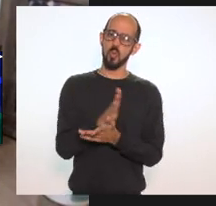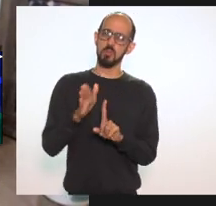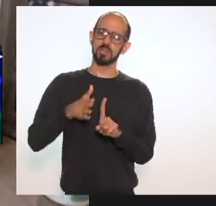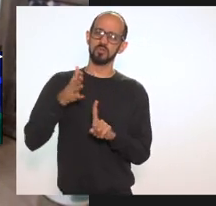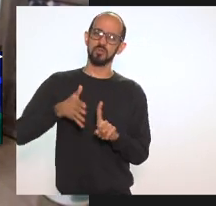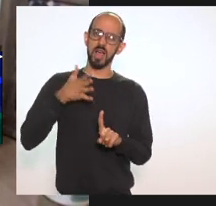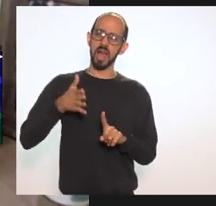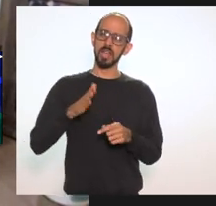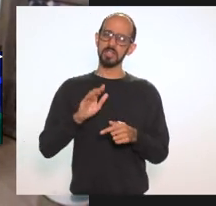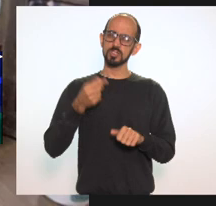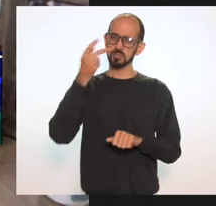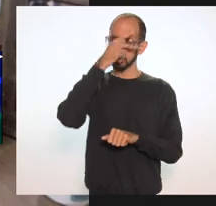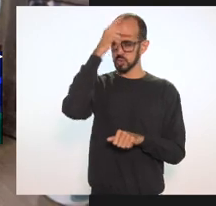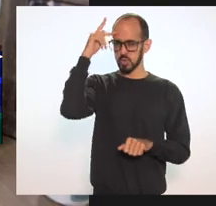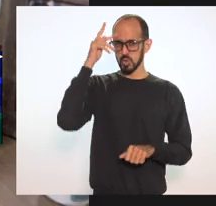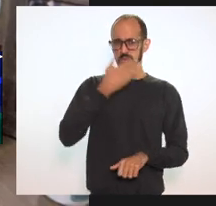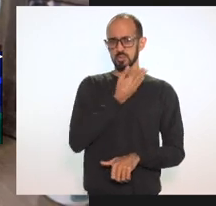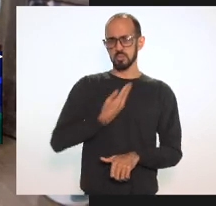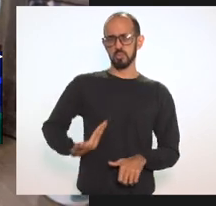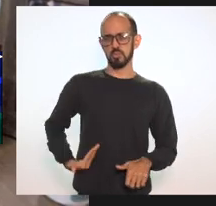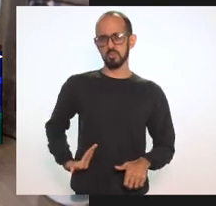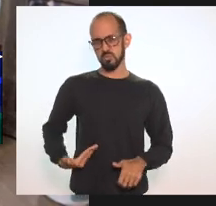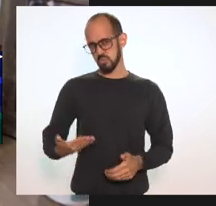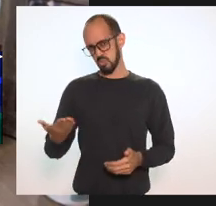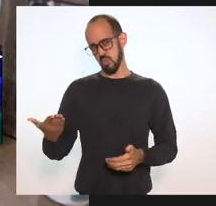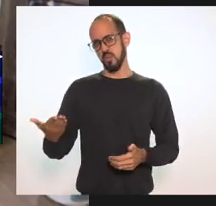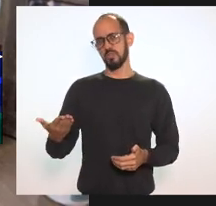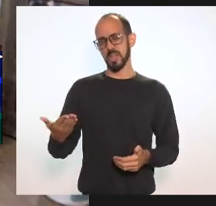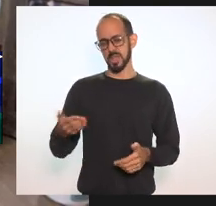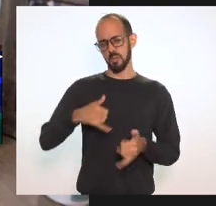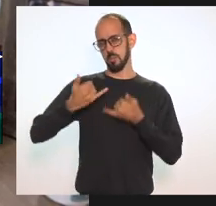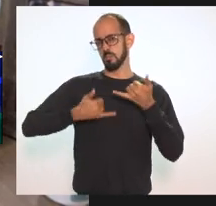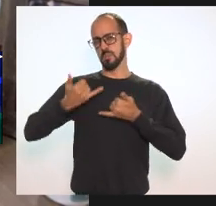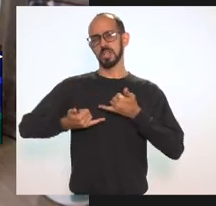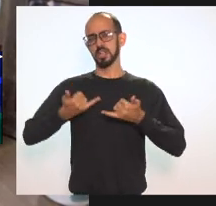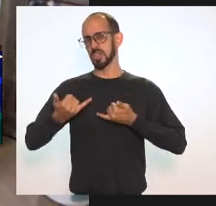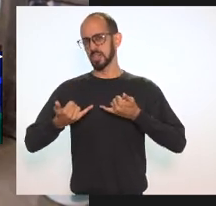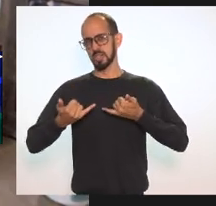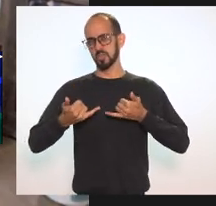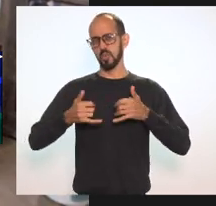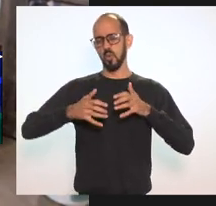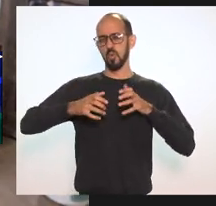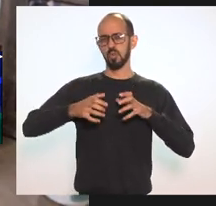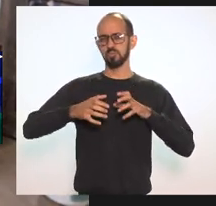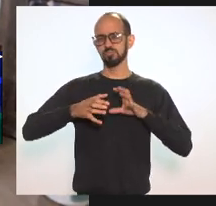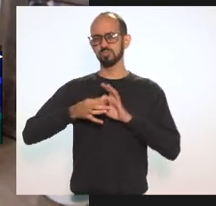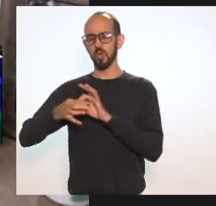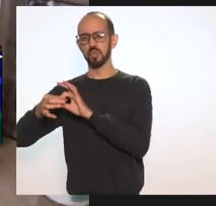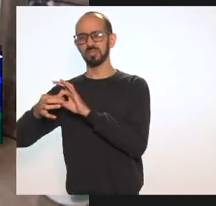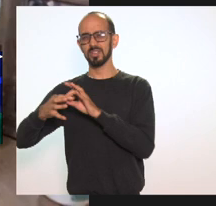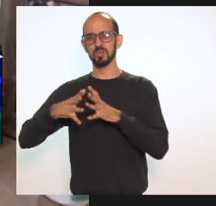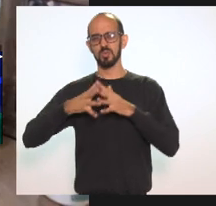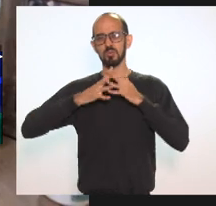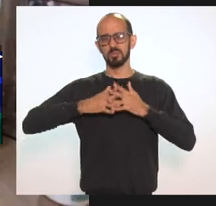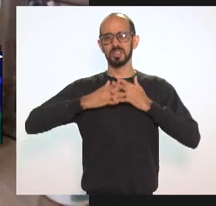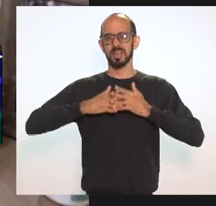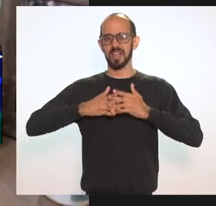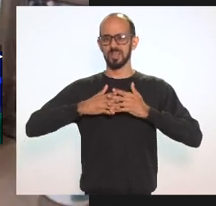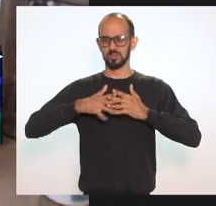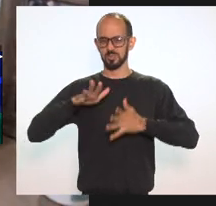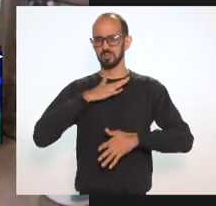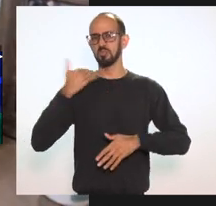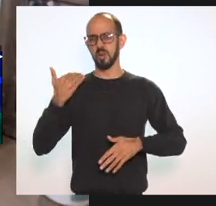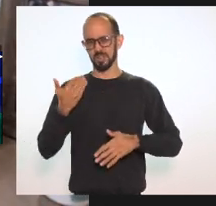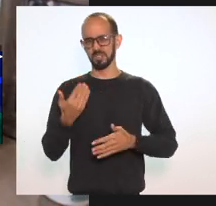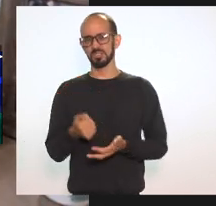públicas é brincando de uma situação tão complicada diante de tantas mortes e aqui vai